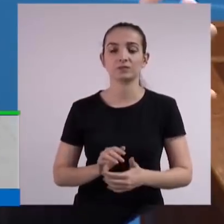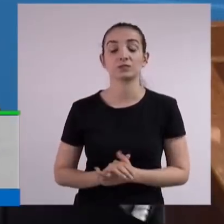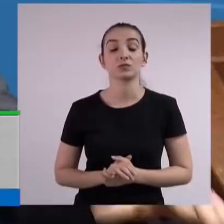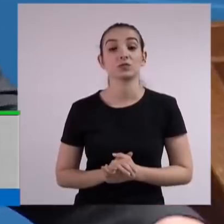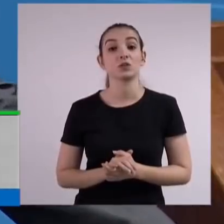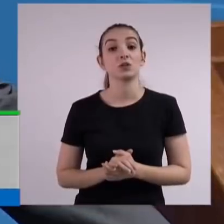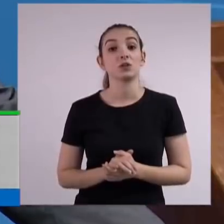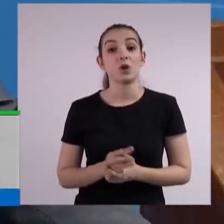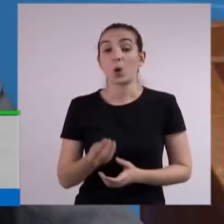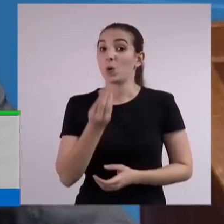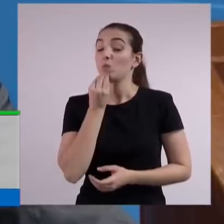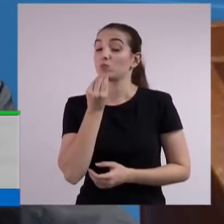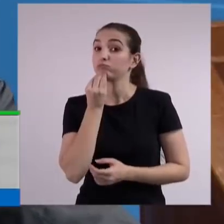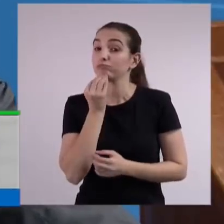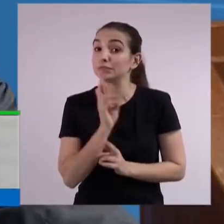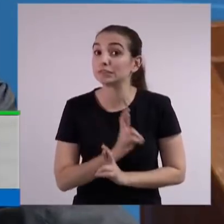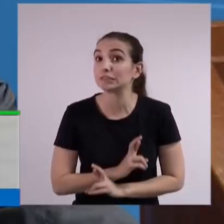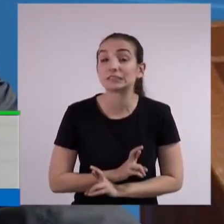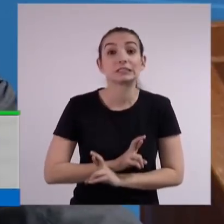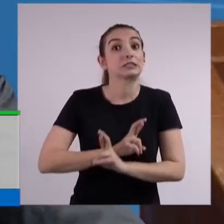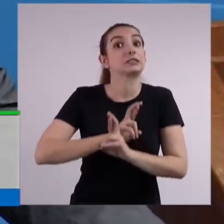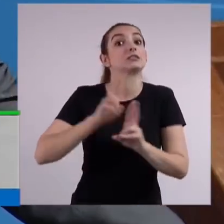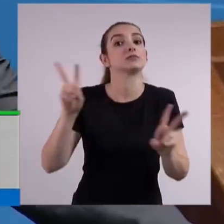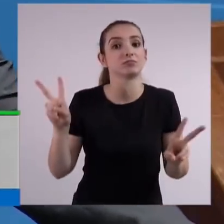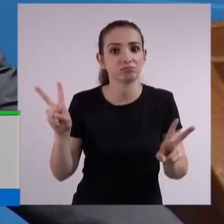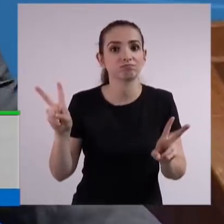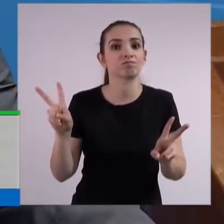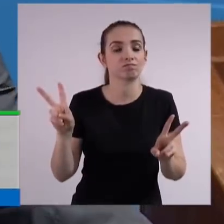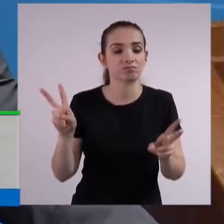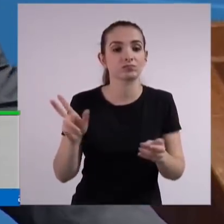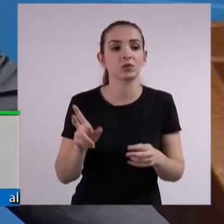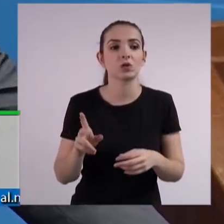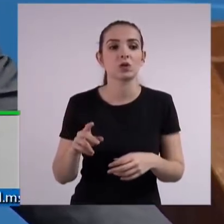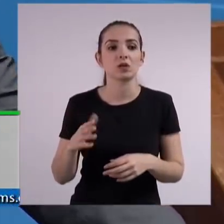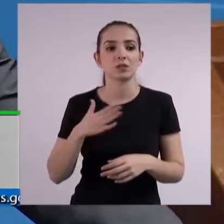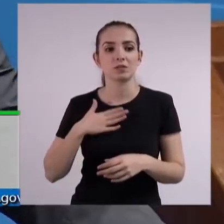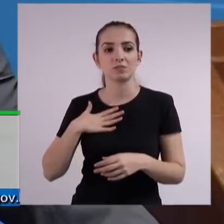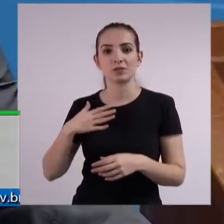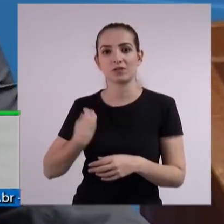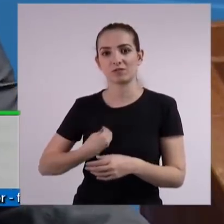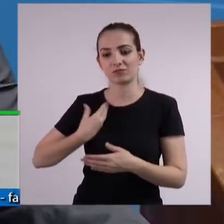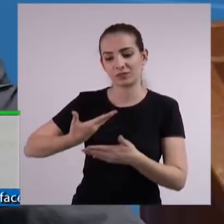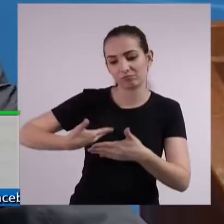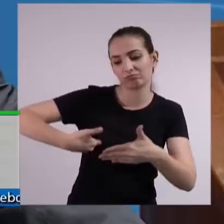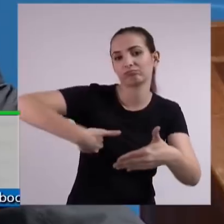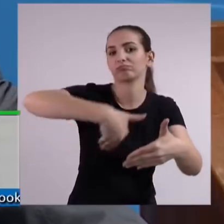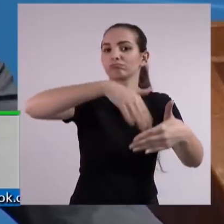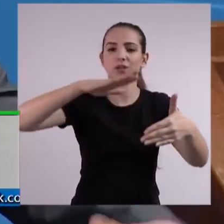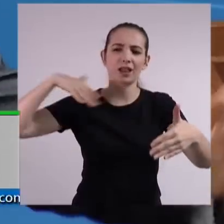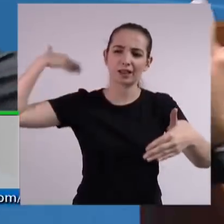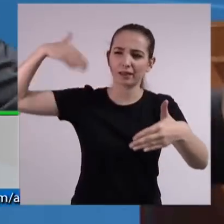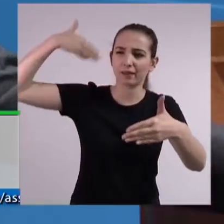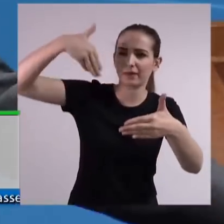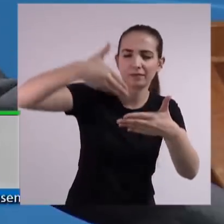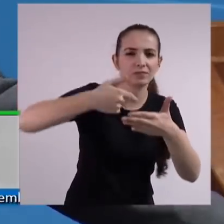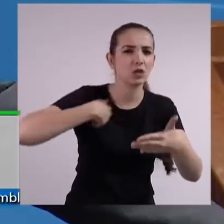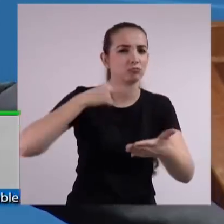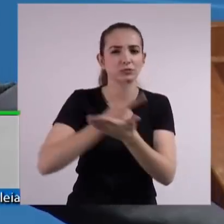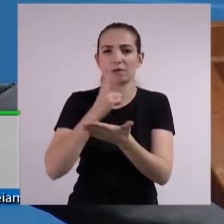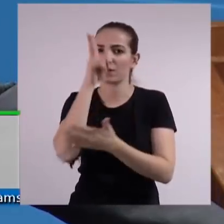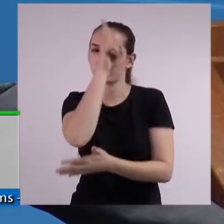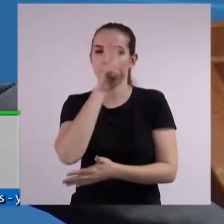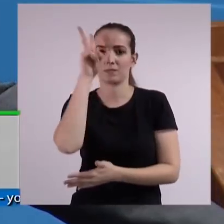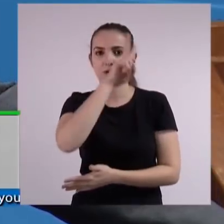rara oportunidade, que, ao longo da minha existência, eternamente eu vou lembrar. A vida nada mais